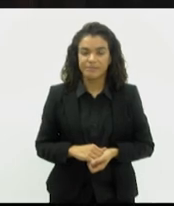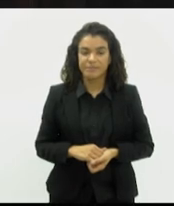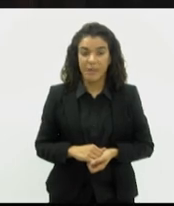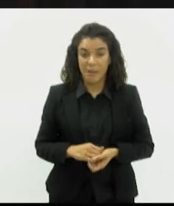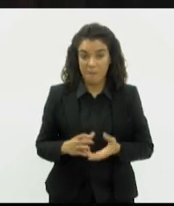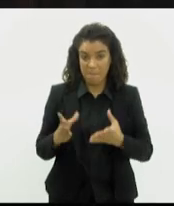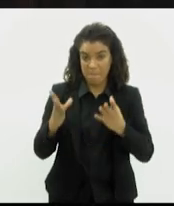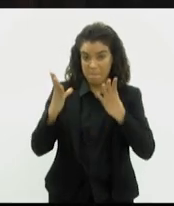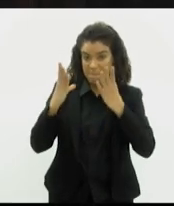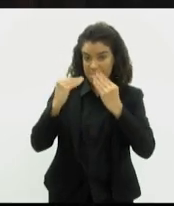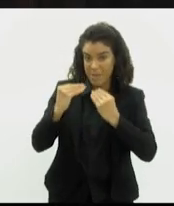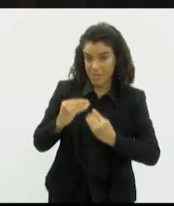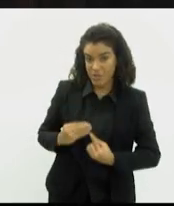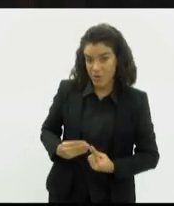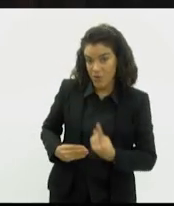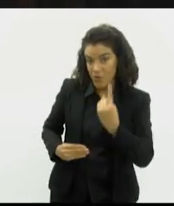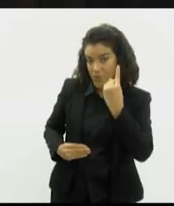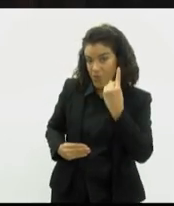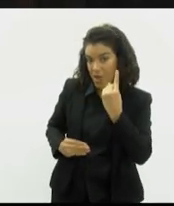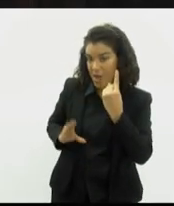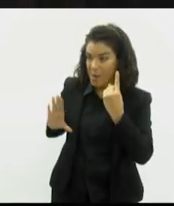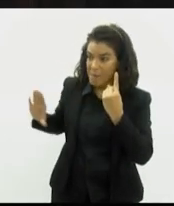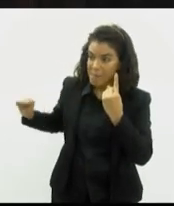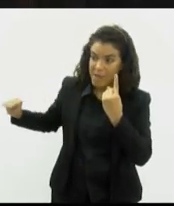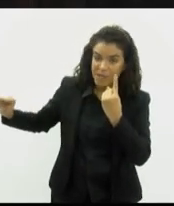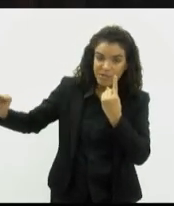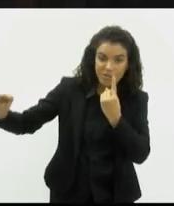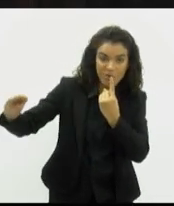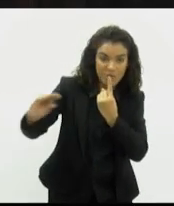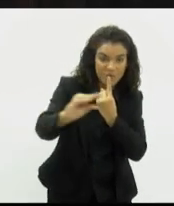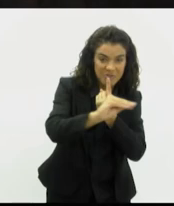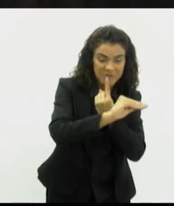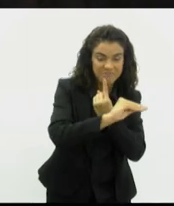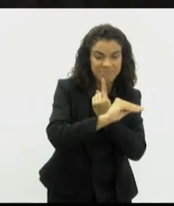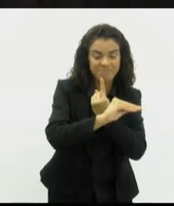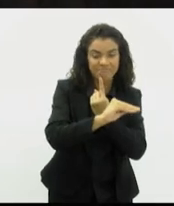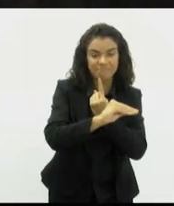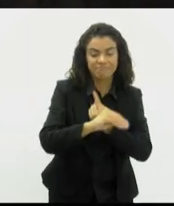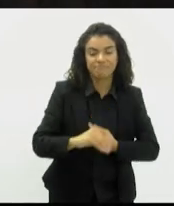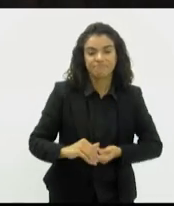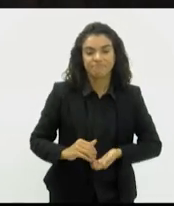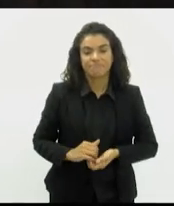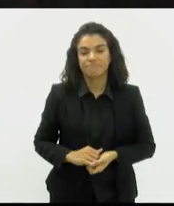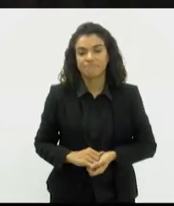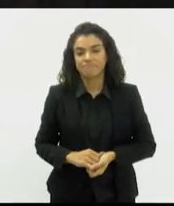Mexeu com uma, mexeu com todas, senhoras.